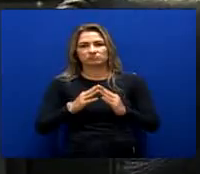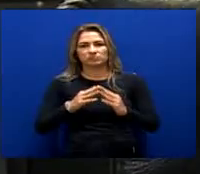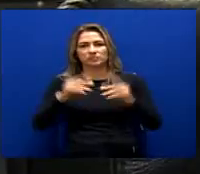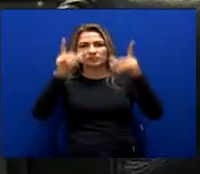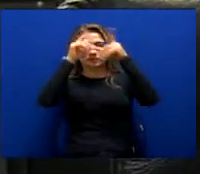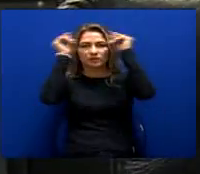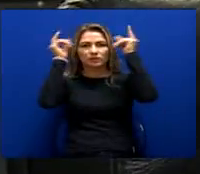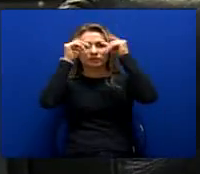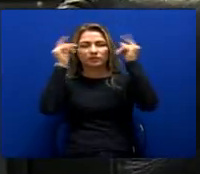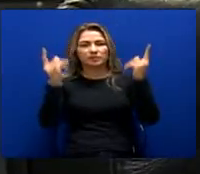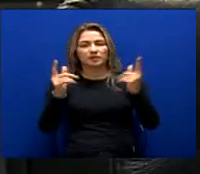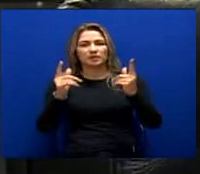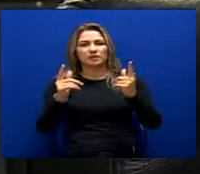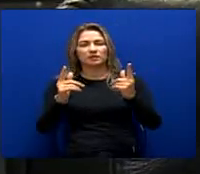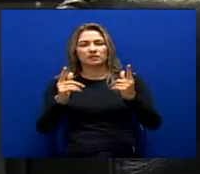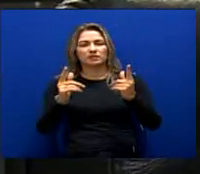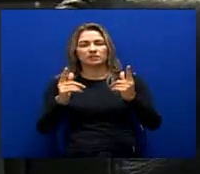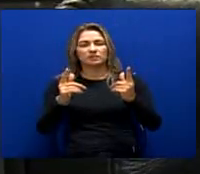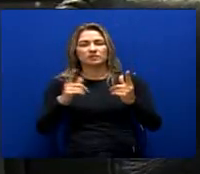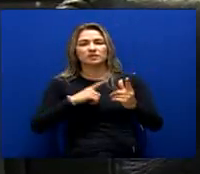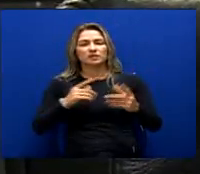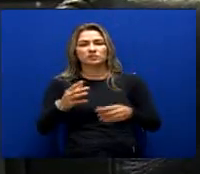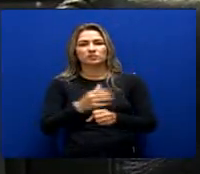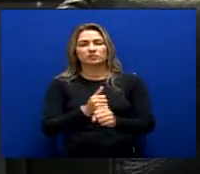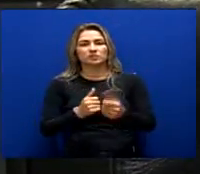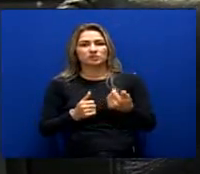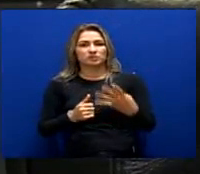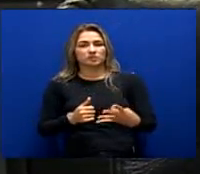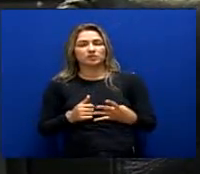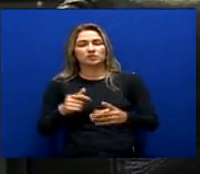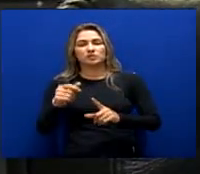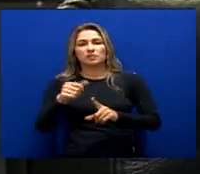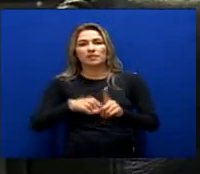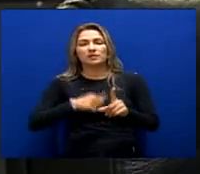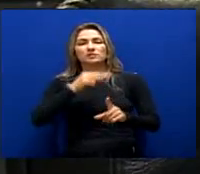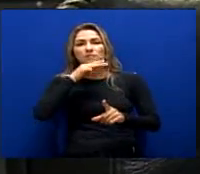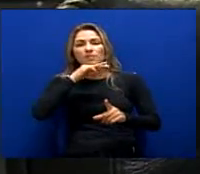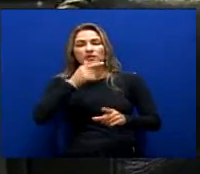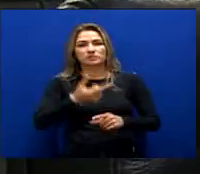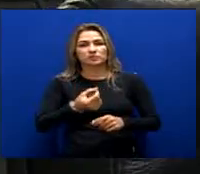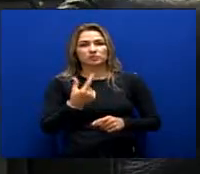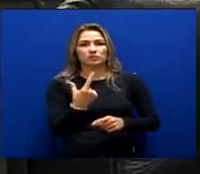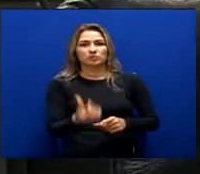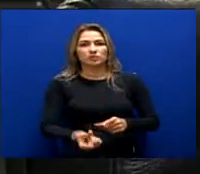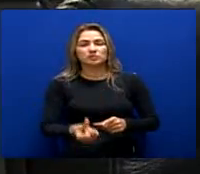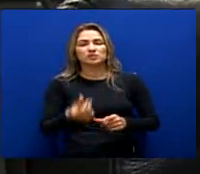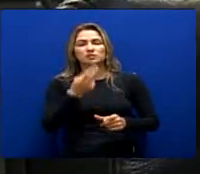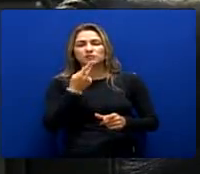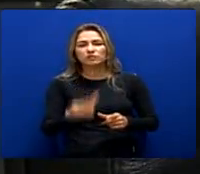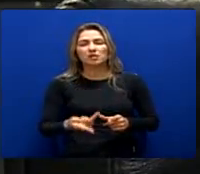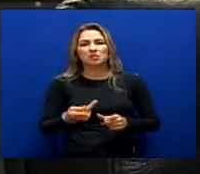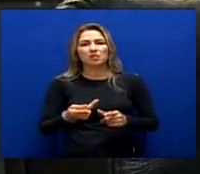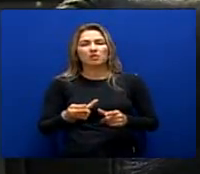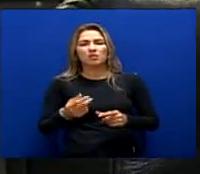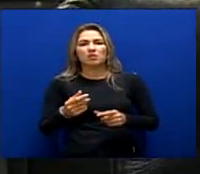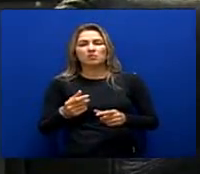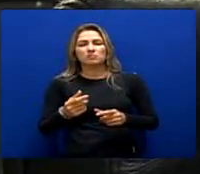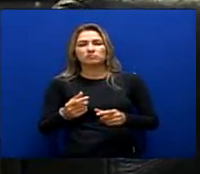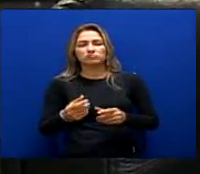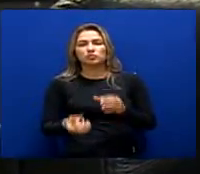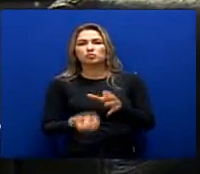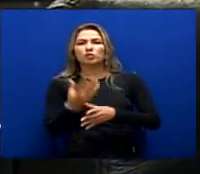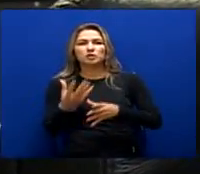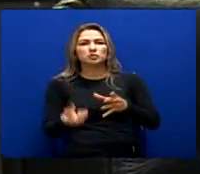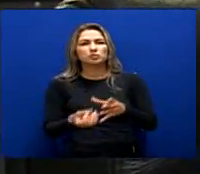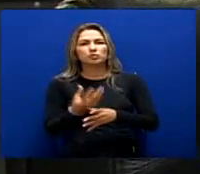ditas que seriam é é que seriam é que iriam acontecer a gente já passou um